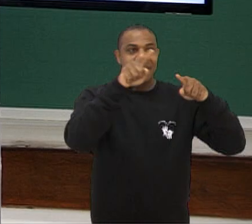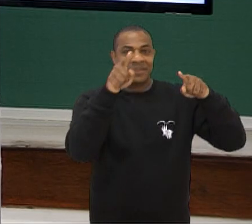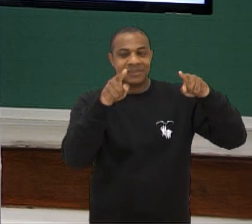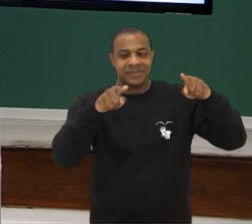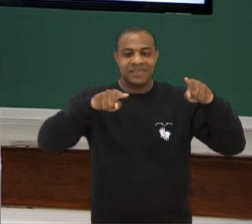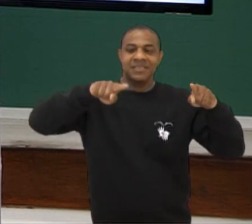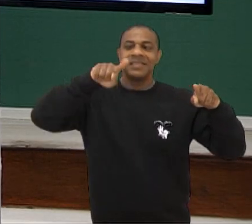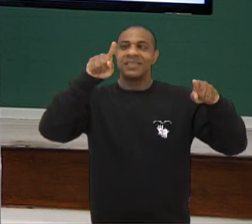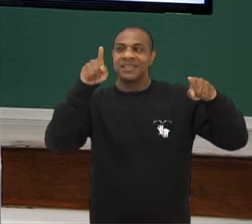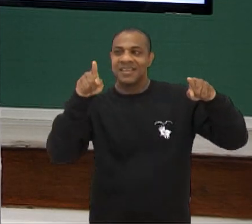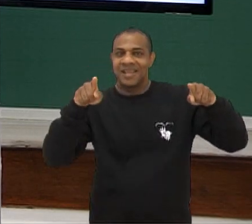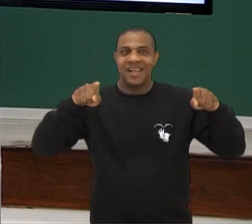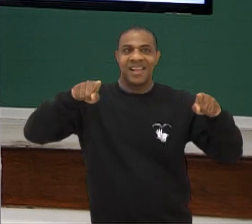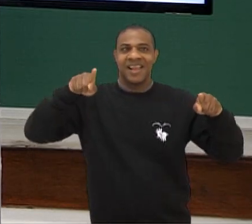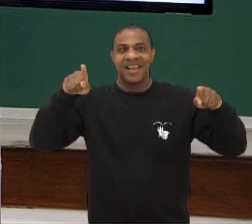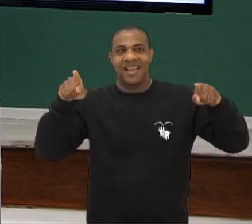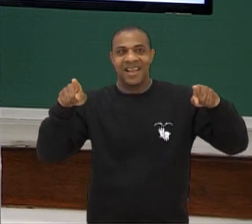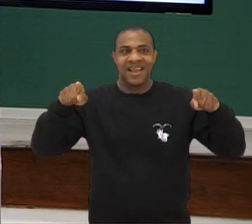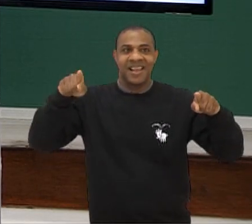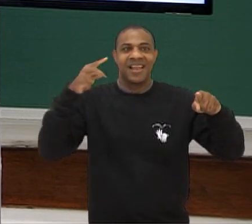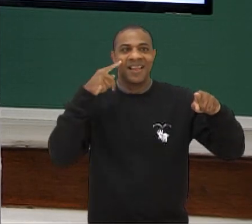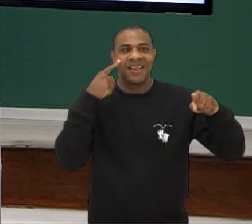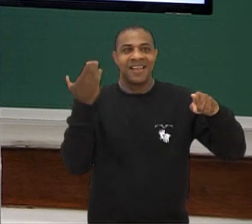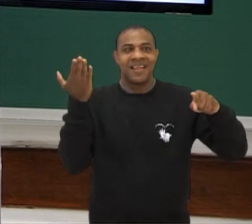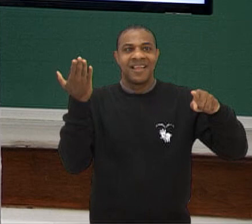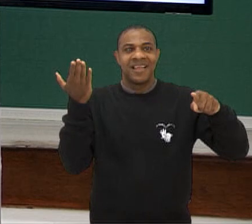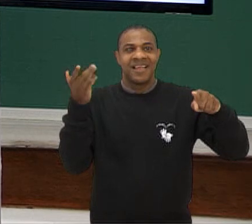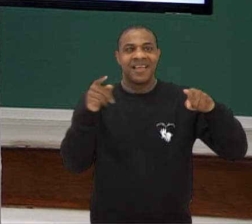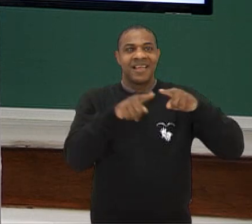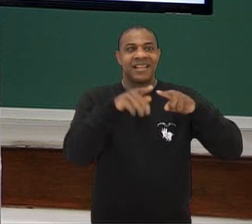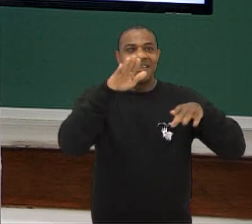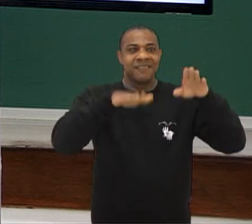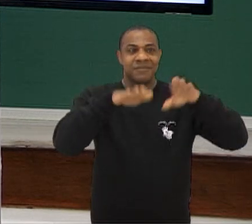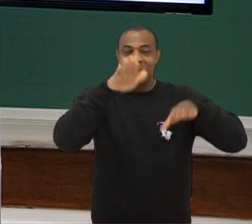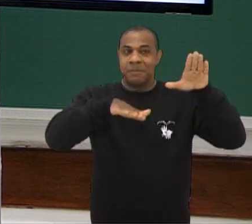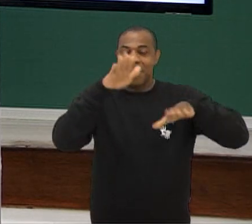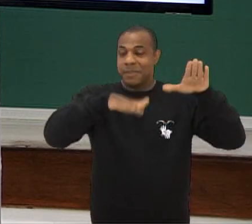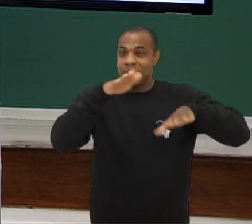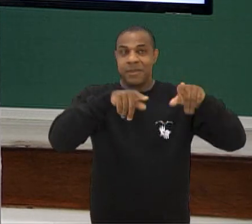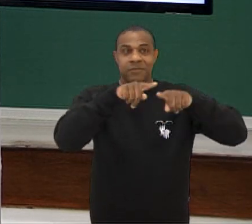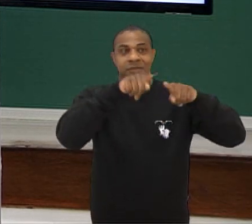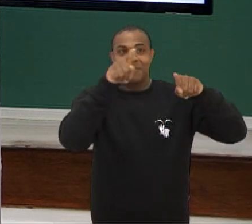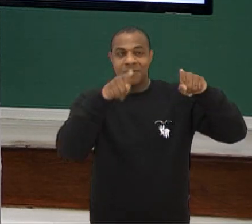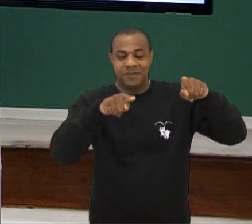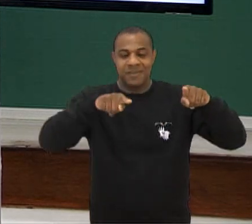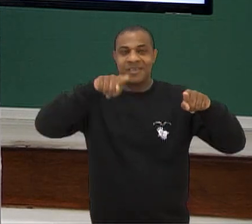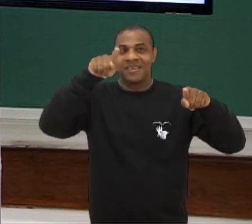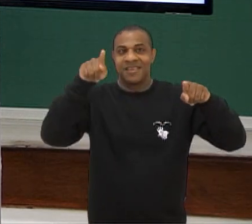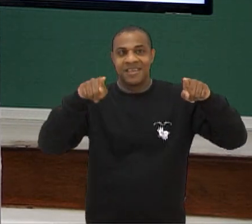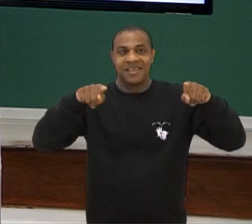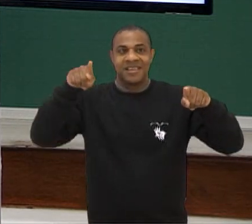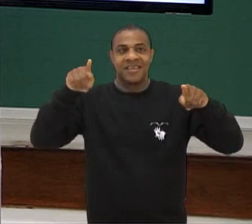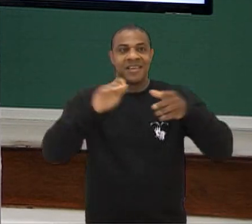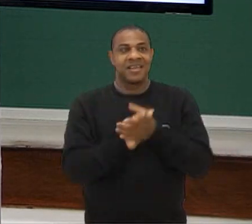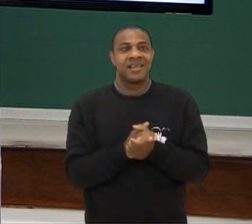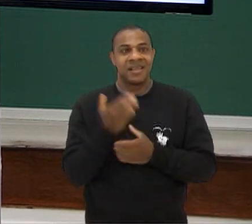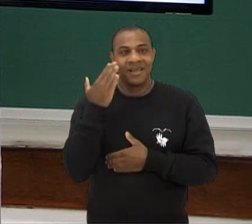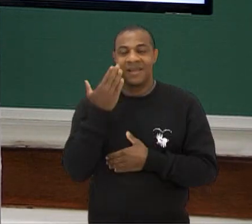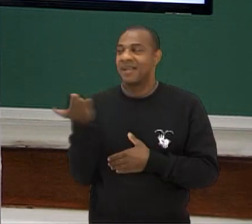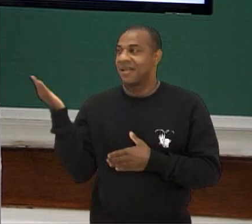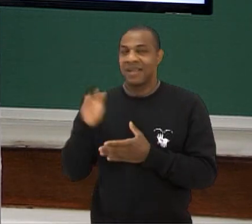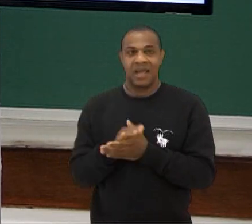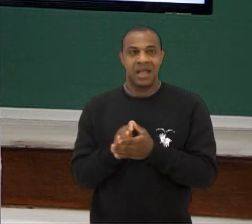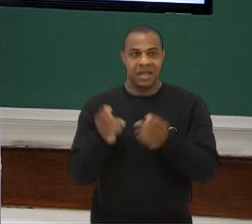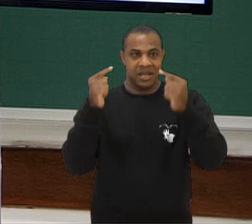que é o ponto máximo que você vai avançando aqui no eixo Y, ele varia, por isso a amplitude modular que você vai ter ali. E agora, quando a gente pega